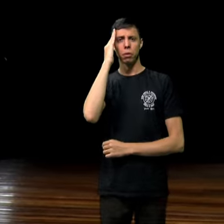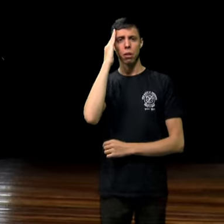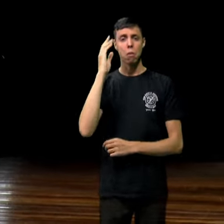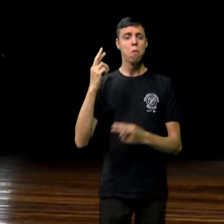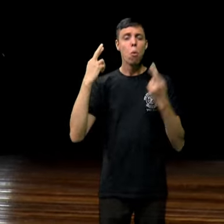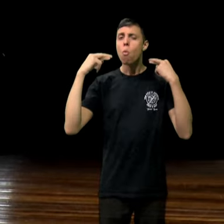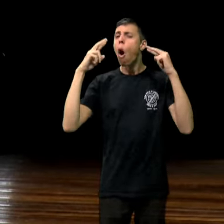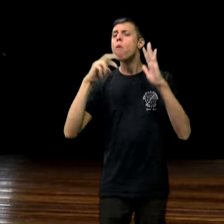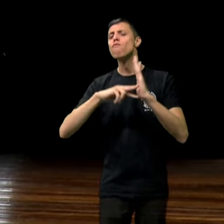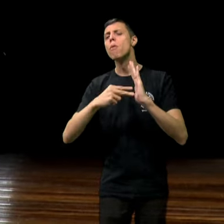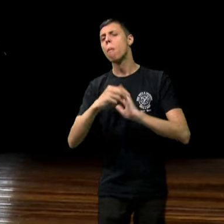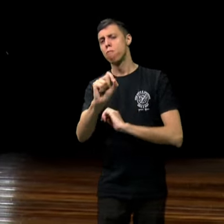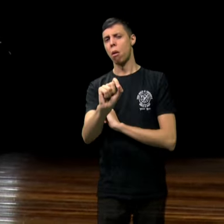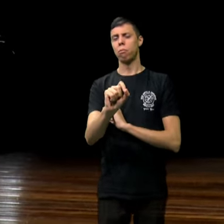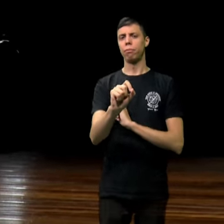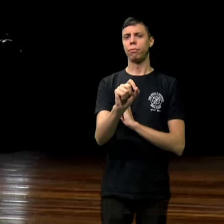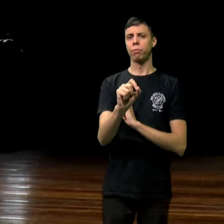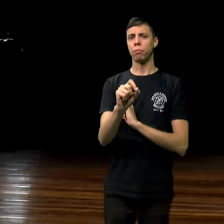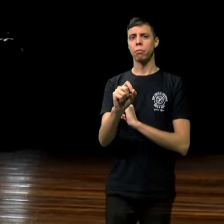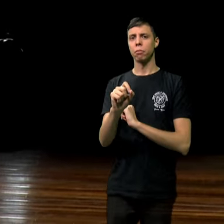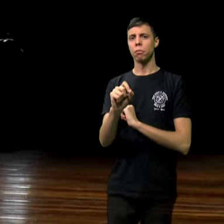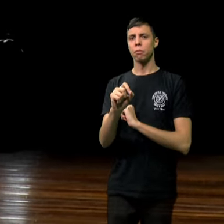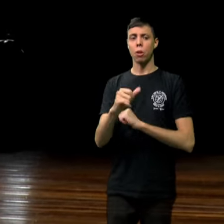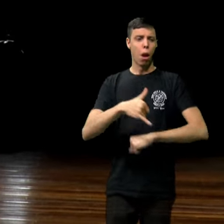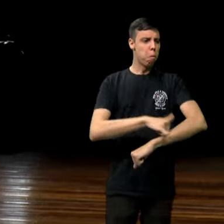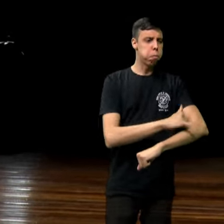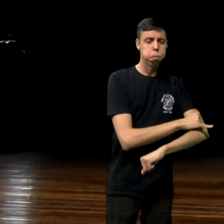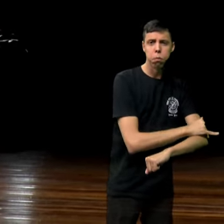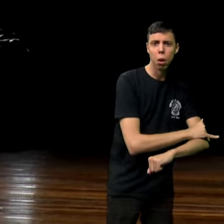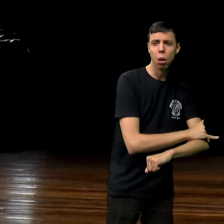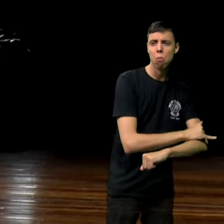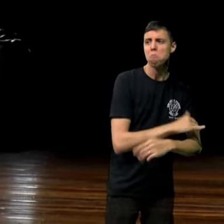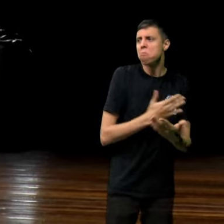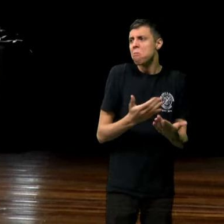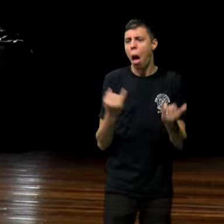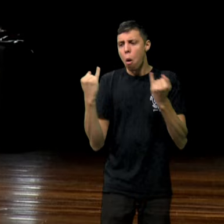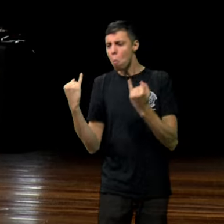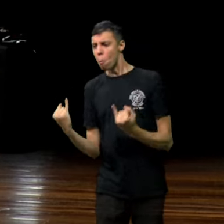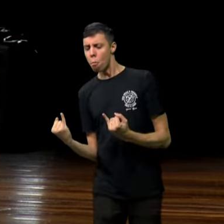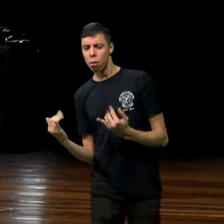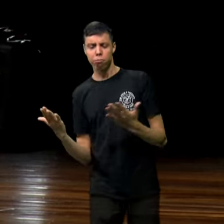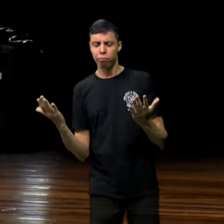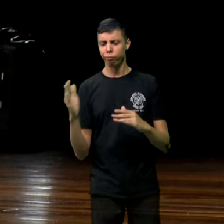cordeiros? Antes eram vacas gordas, agora são cordeiros gordinhos.